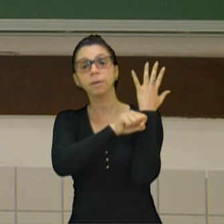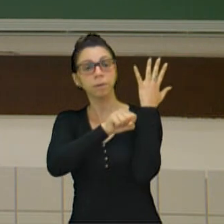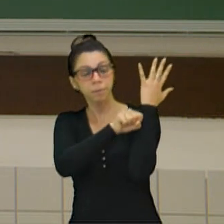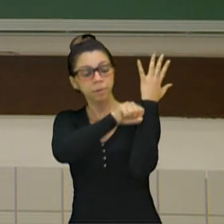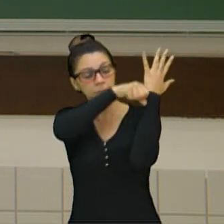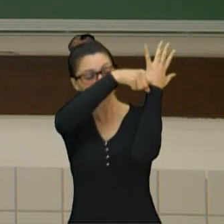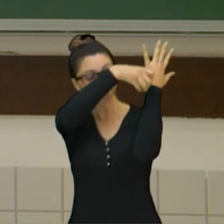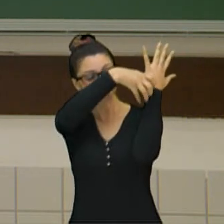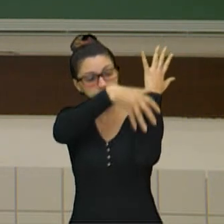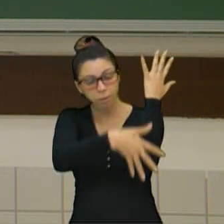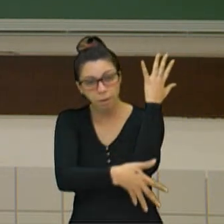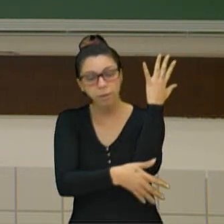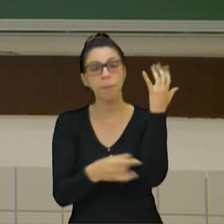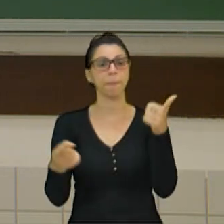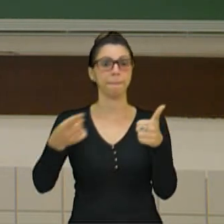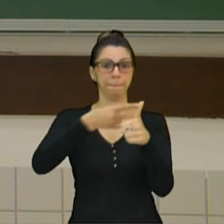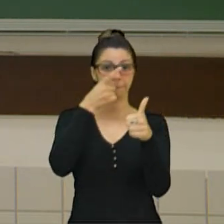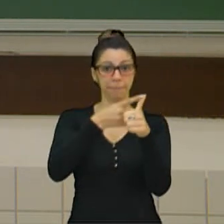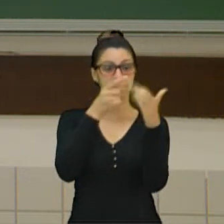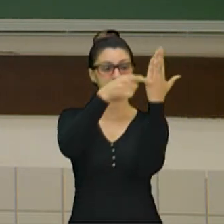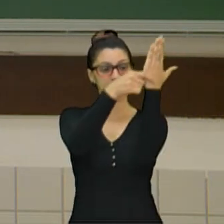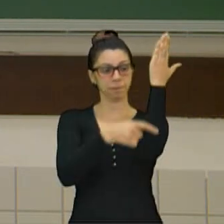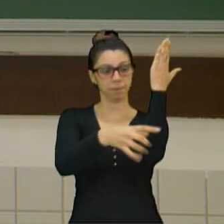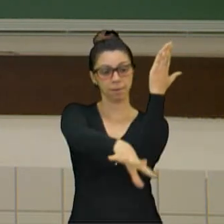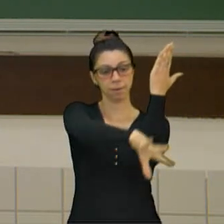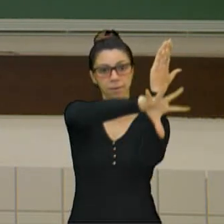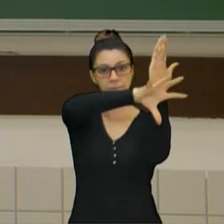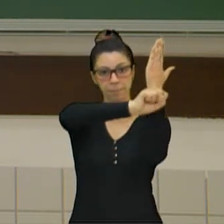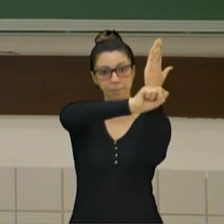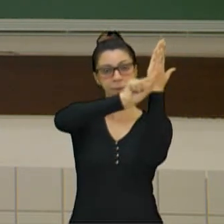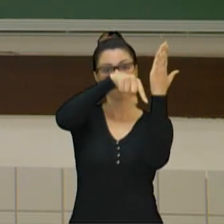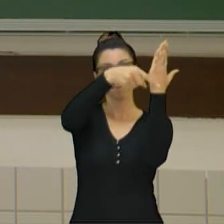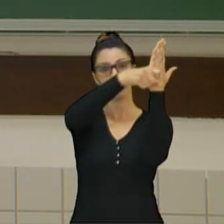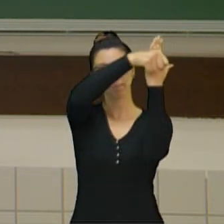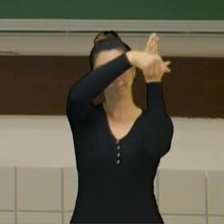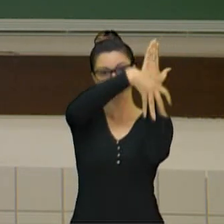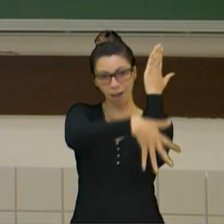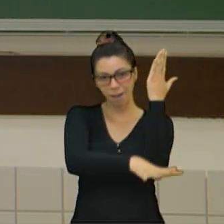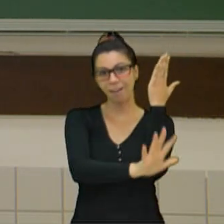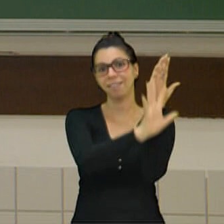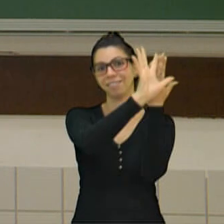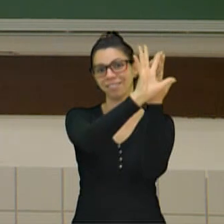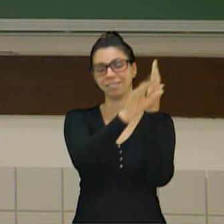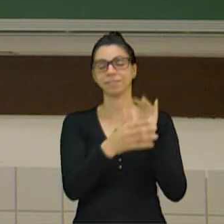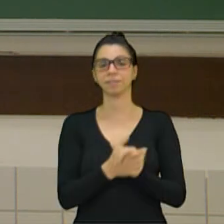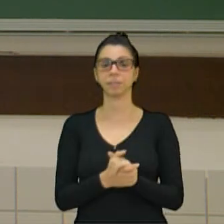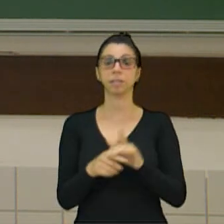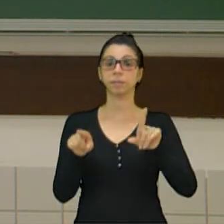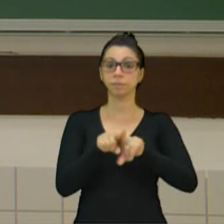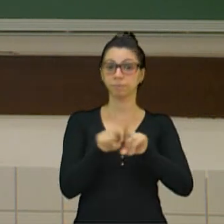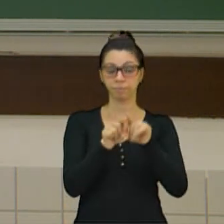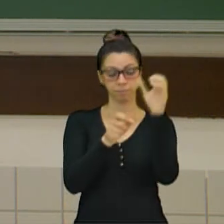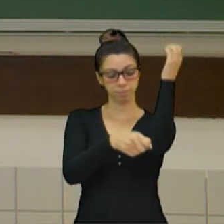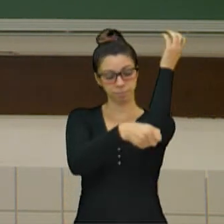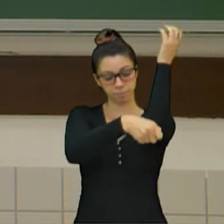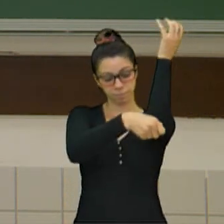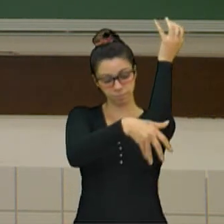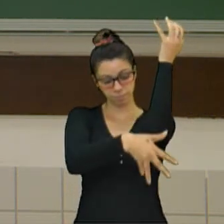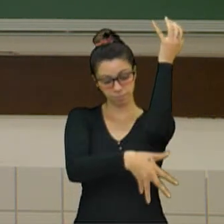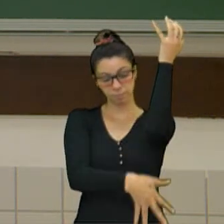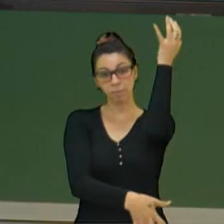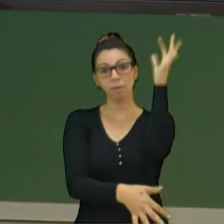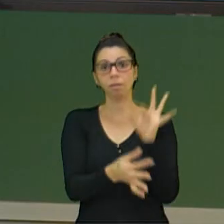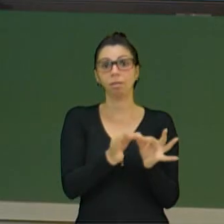vai espalhar essas substâncias por toda o resto da planta. Elas também têm raízes, que são raízes